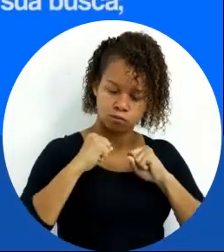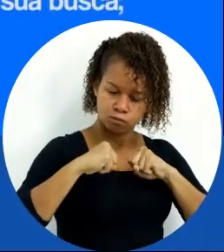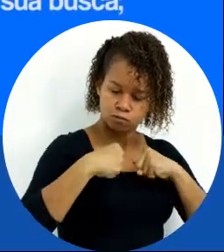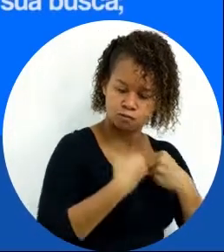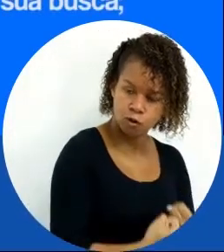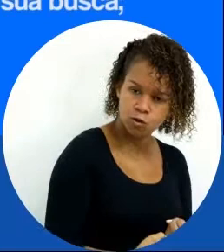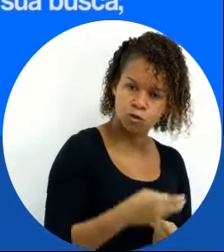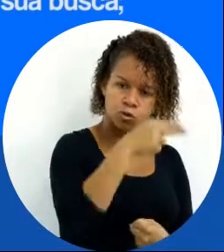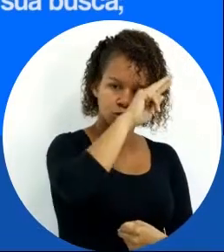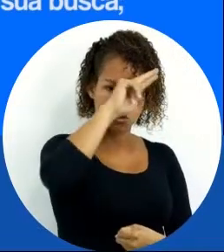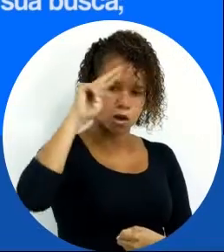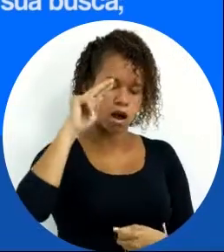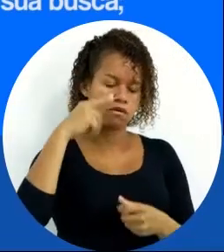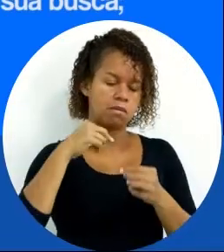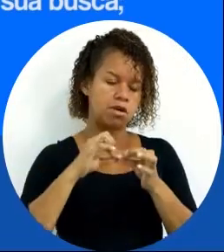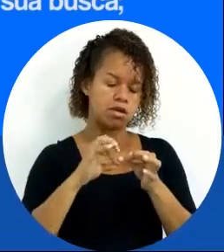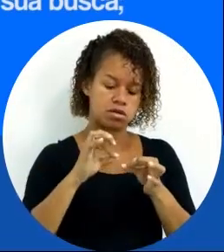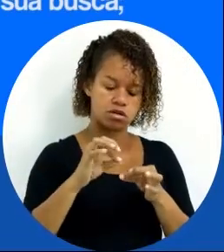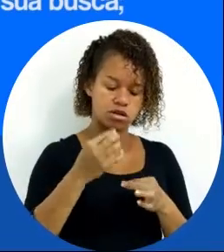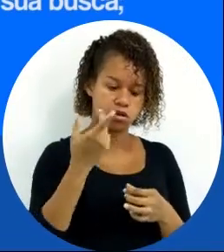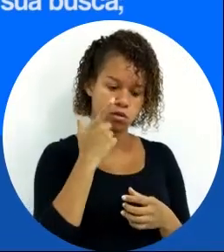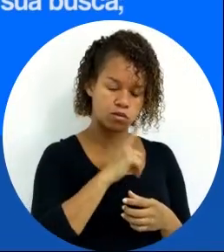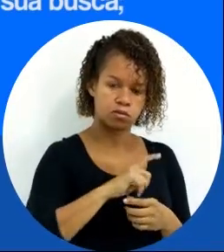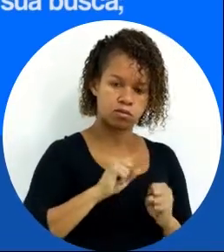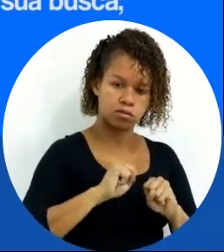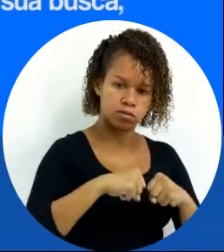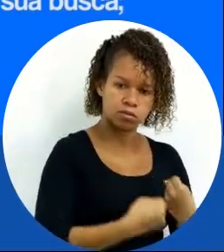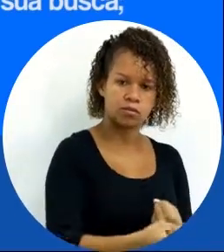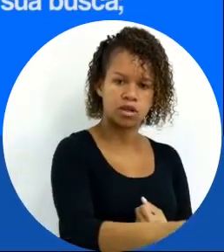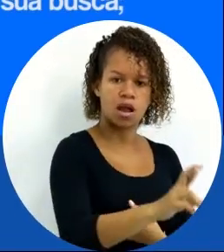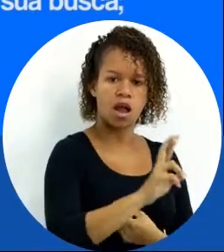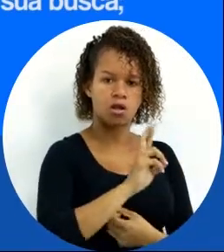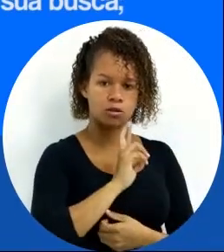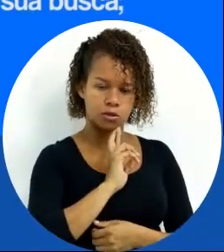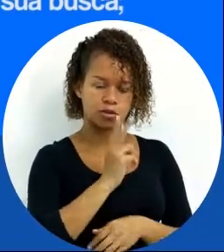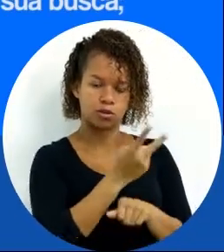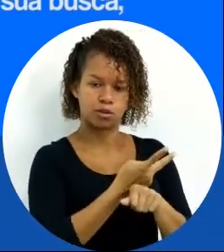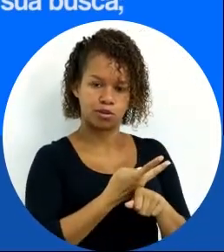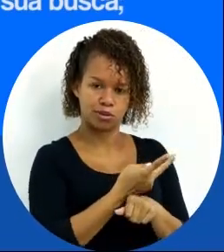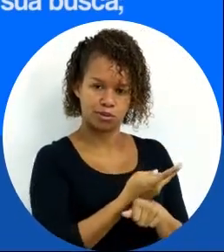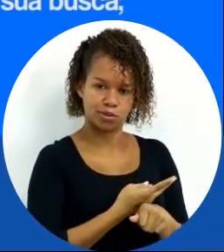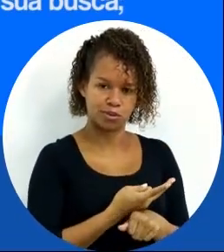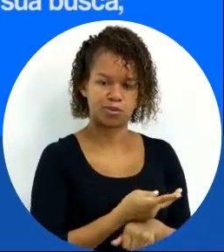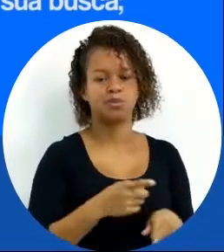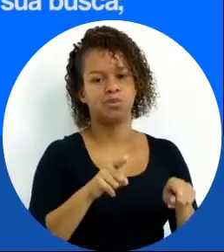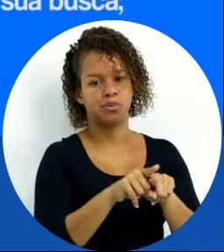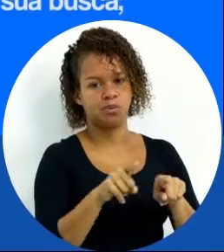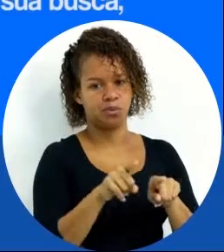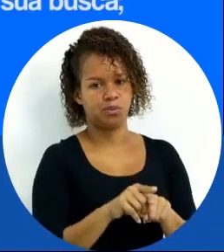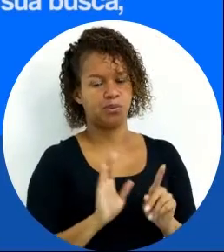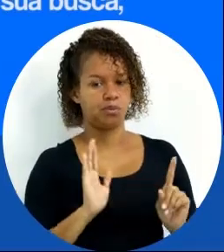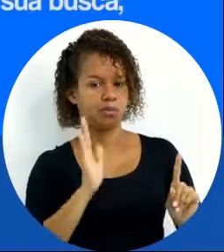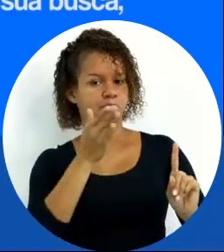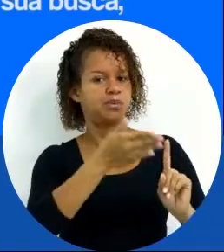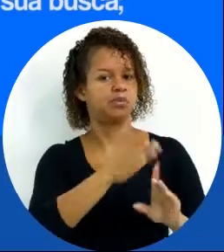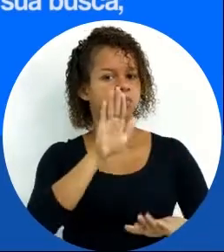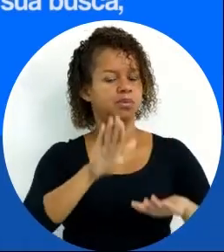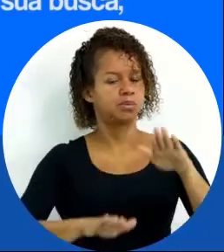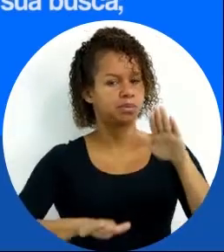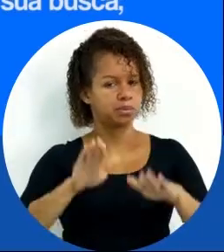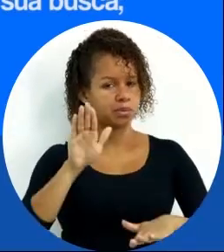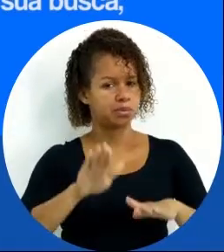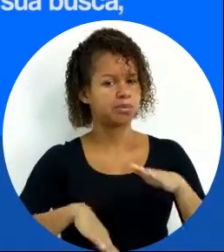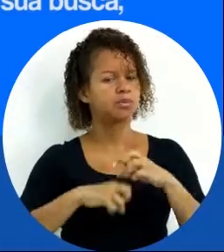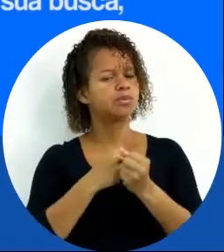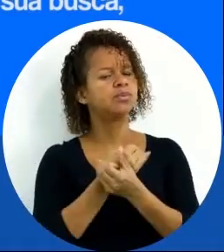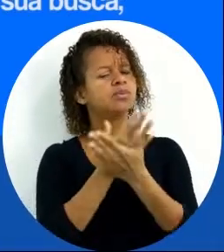Essa métrica ela vai medir o esforço despendido para obter resultados em sua busca. Ela também é um pouco subjetiva, porque vai depender aí de